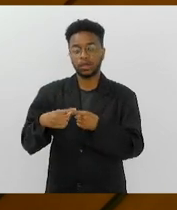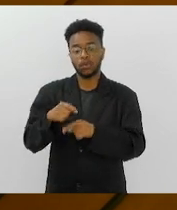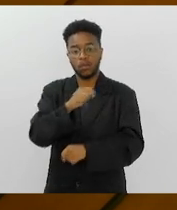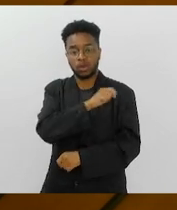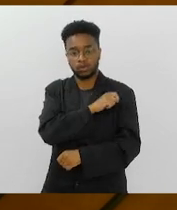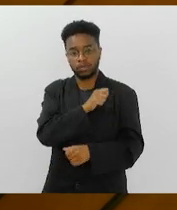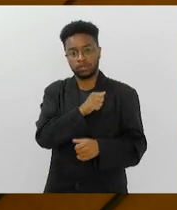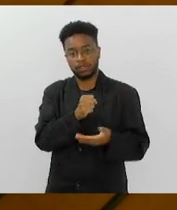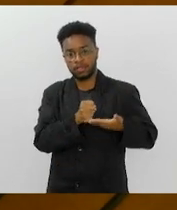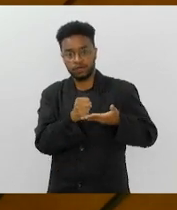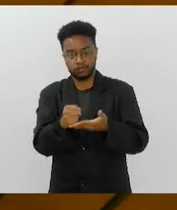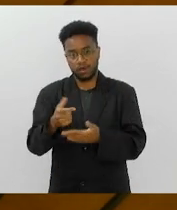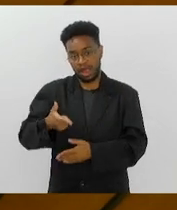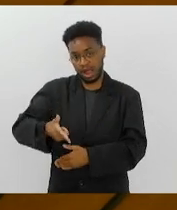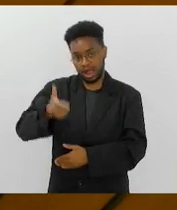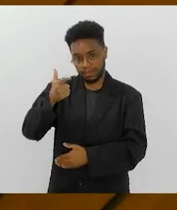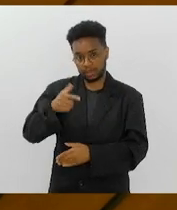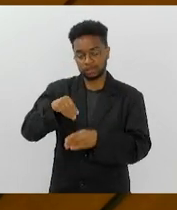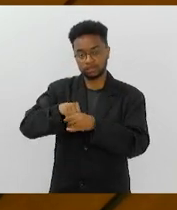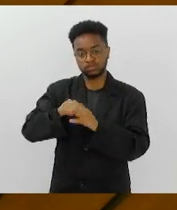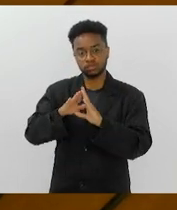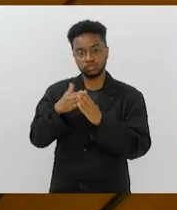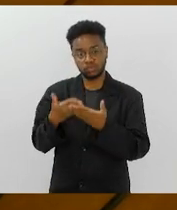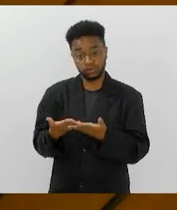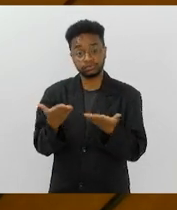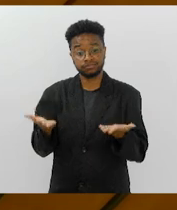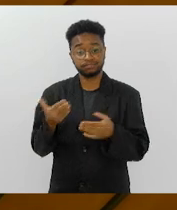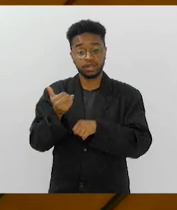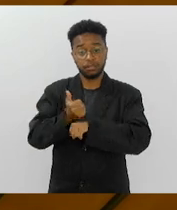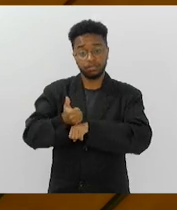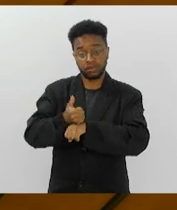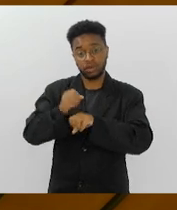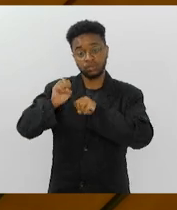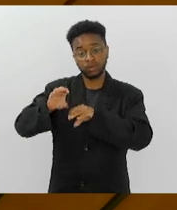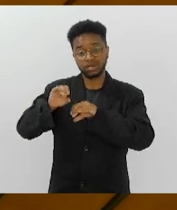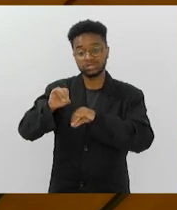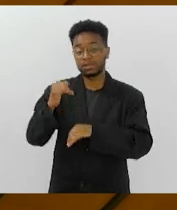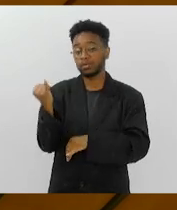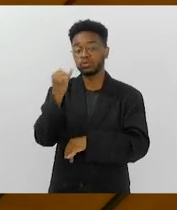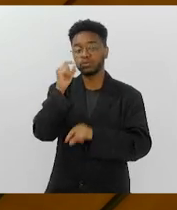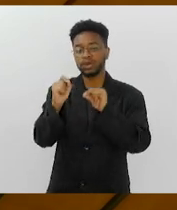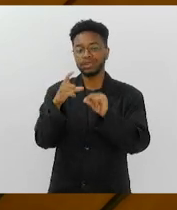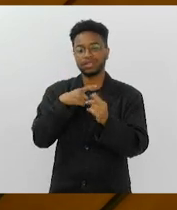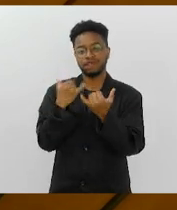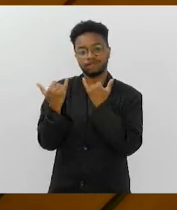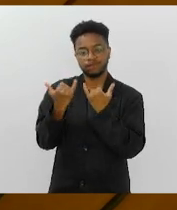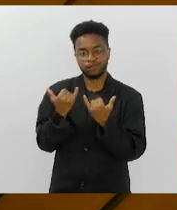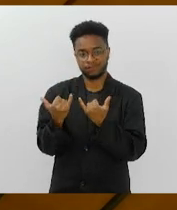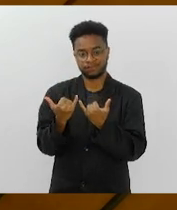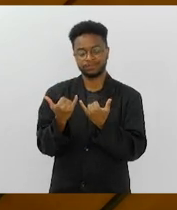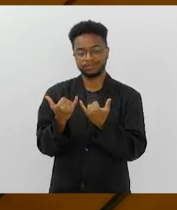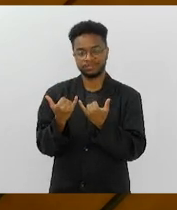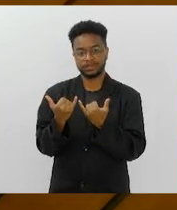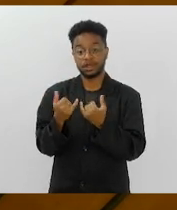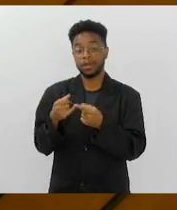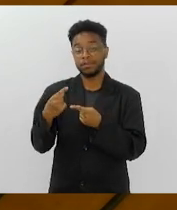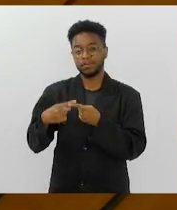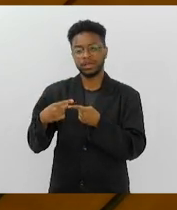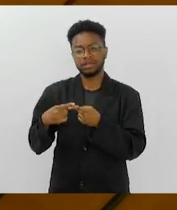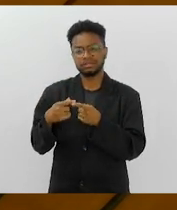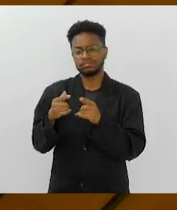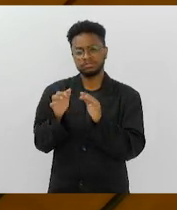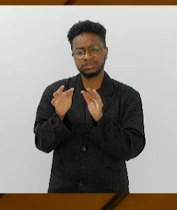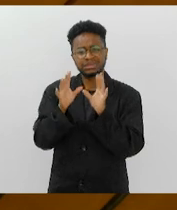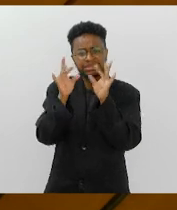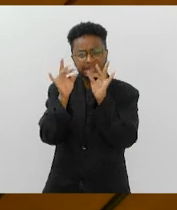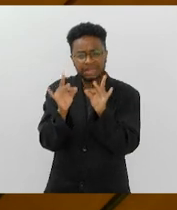aí, para os profissionais de educação, é importantíssimo a informação. As mais sutis informações,